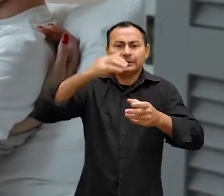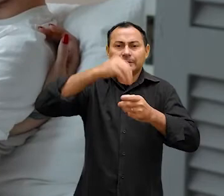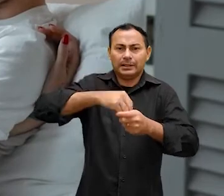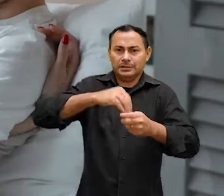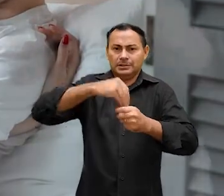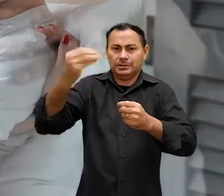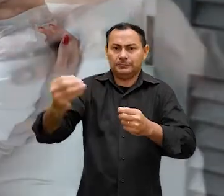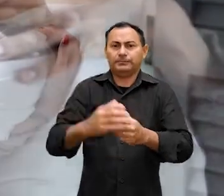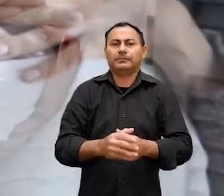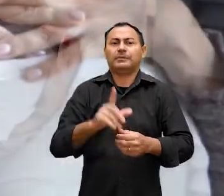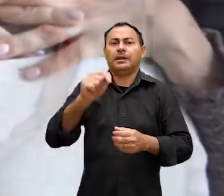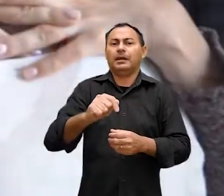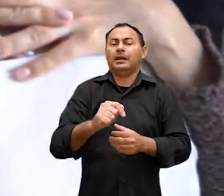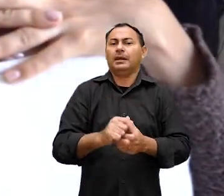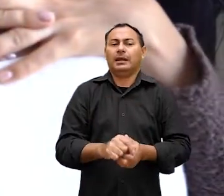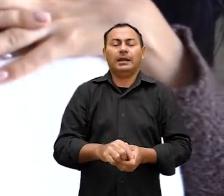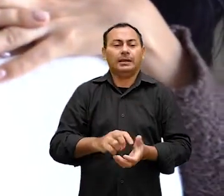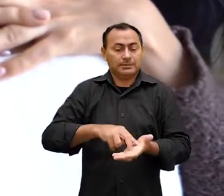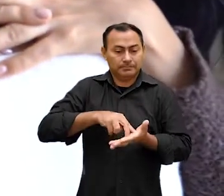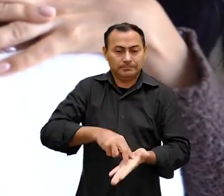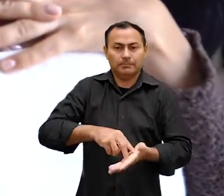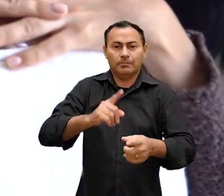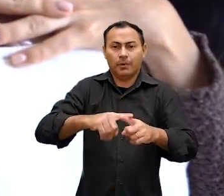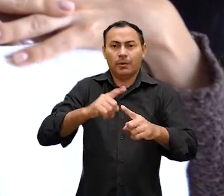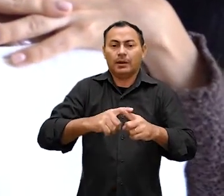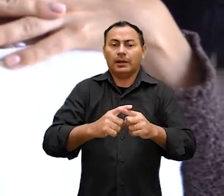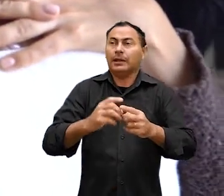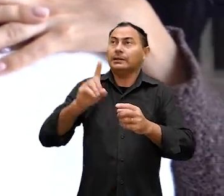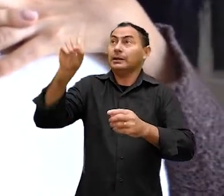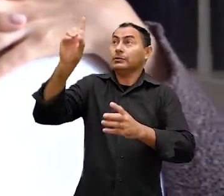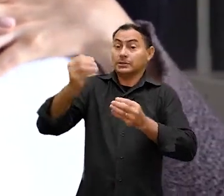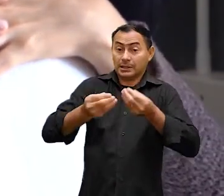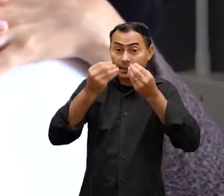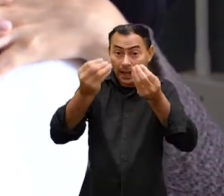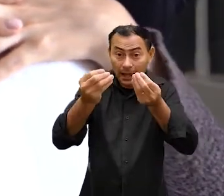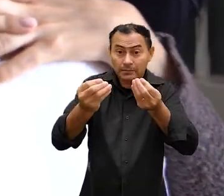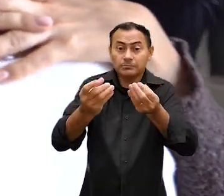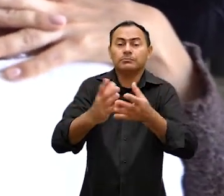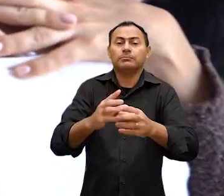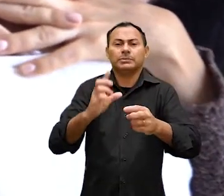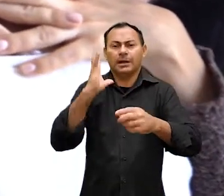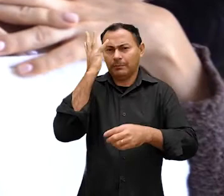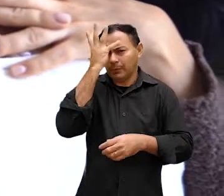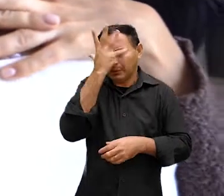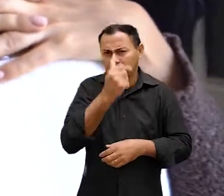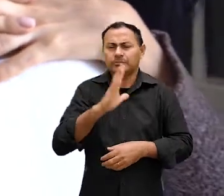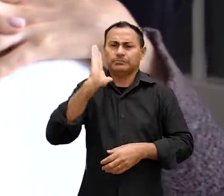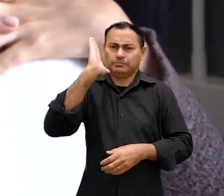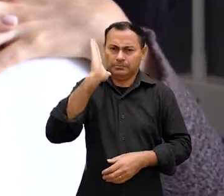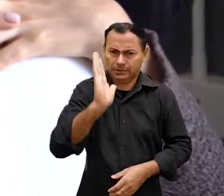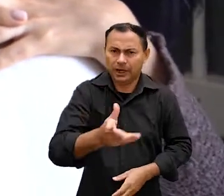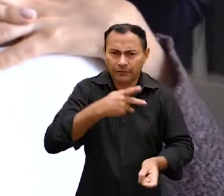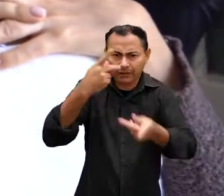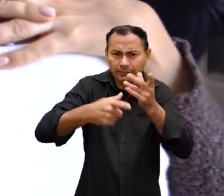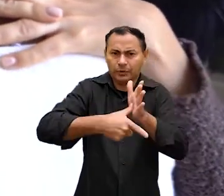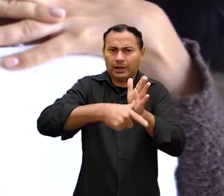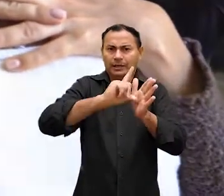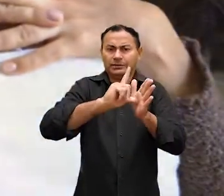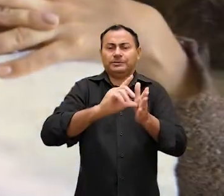externo. Ele é irresistível porque é inspirador e é muito bonito. Já mencionamos isso